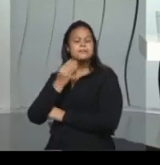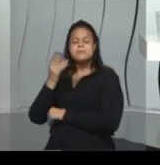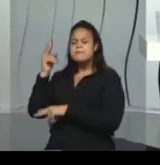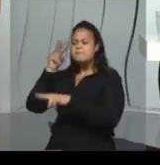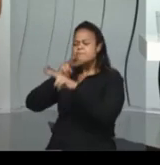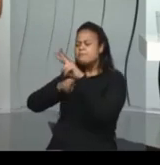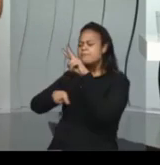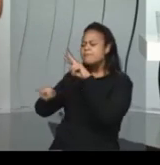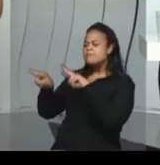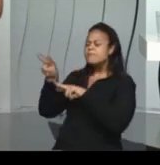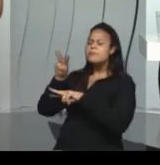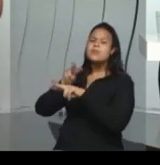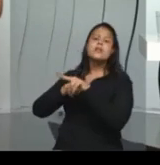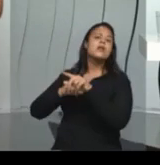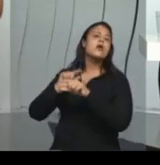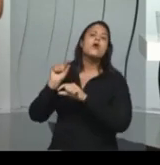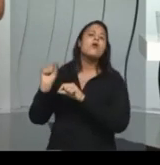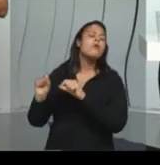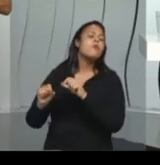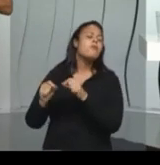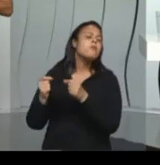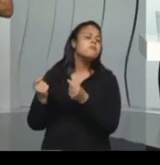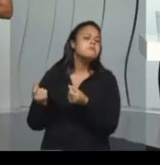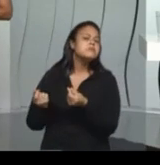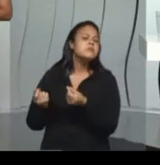ver o que